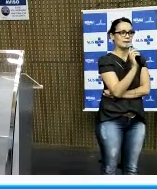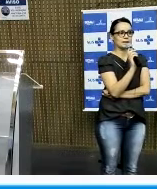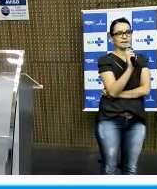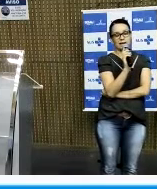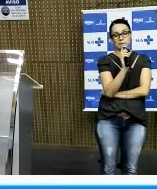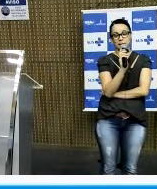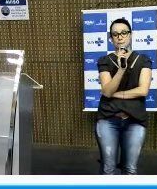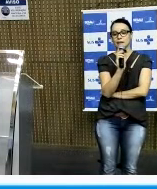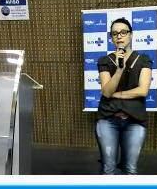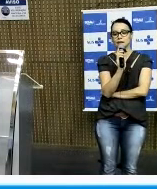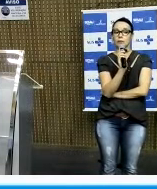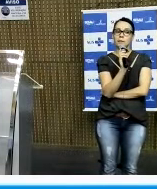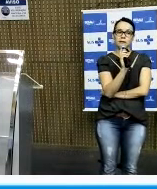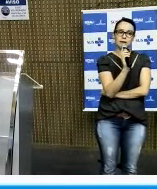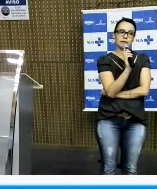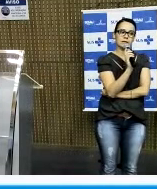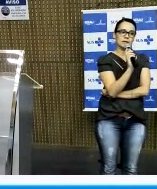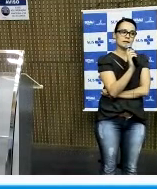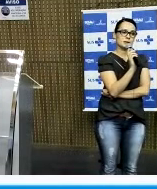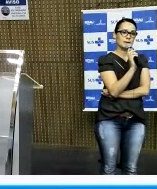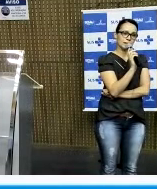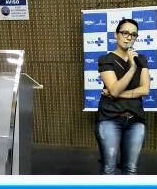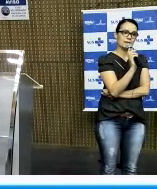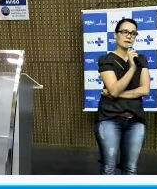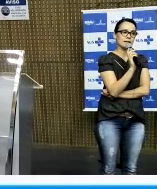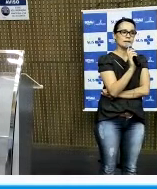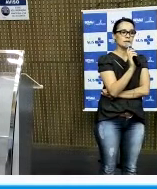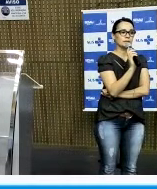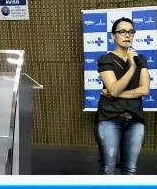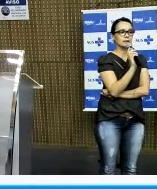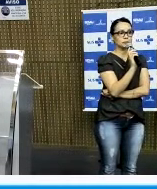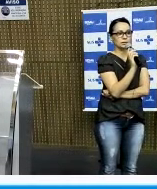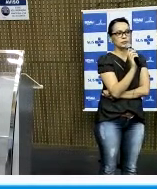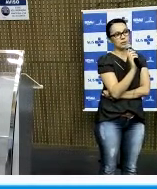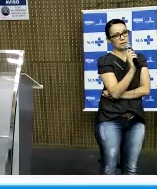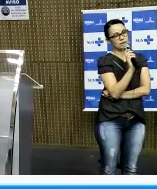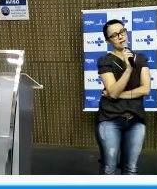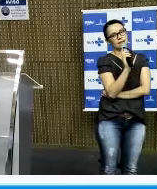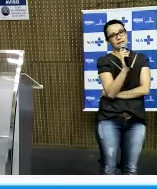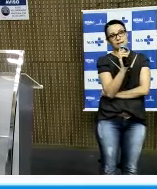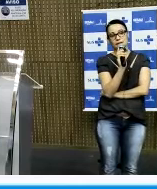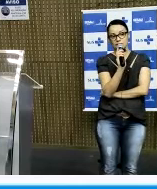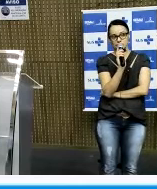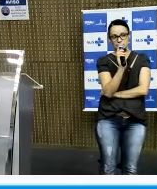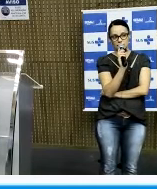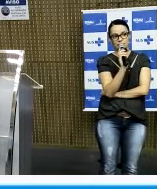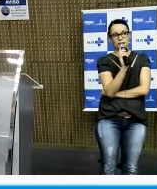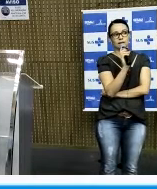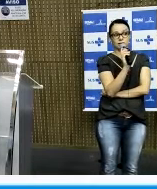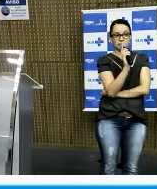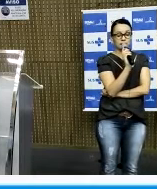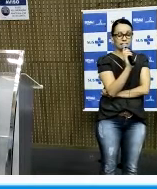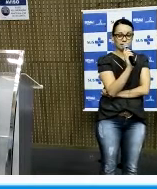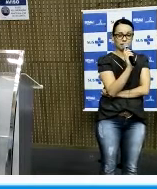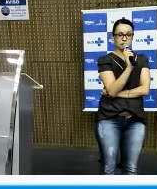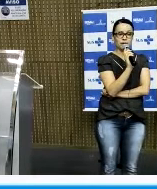os colegas sabem, e vou compartilhar com vocês a nossa experiência na questão da tuberculose e da hanseníase na